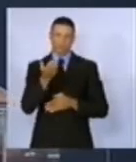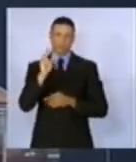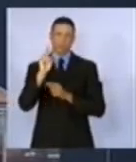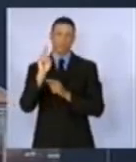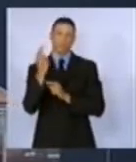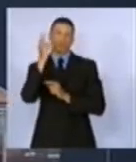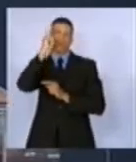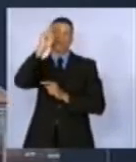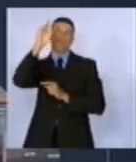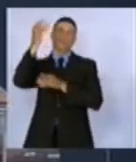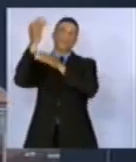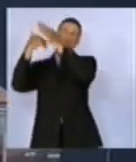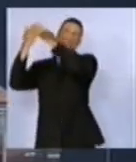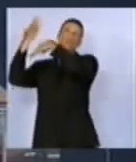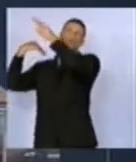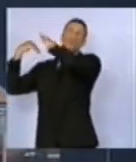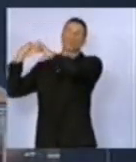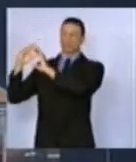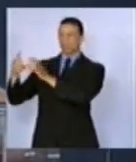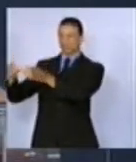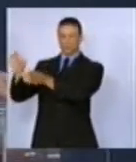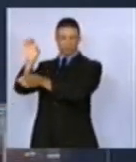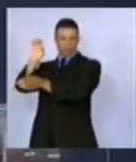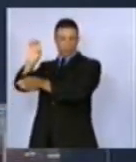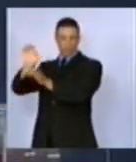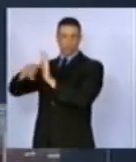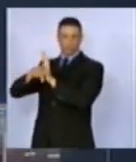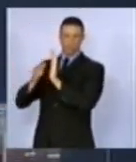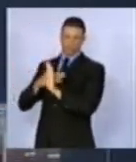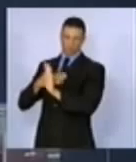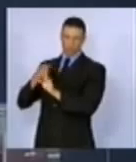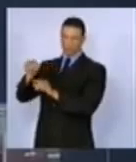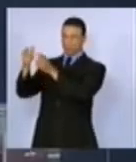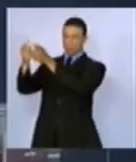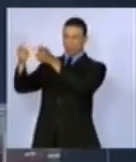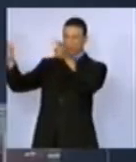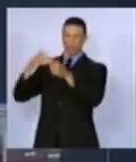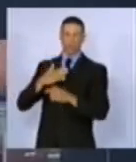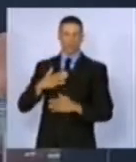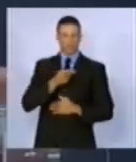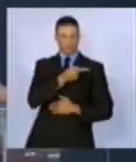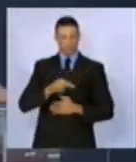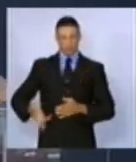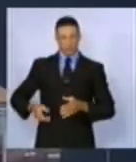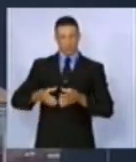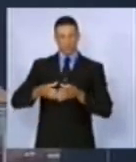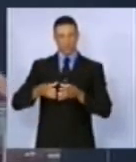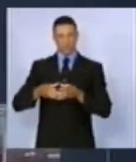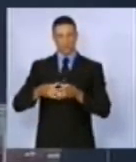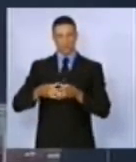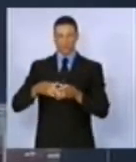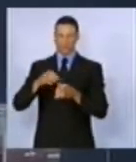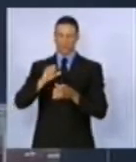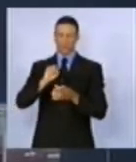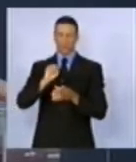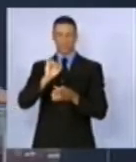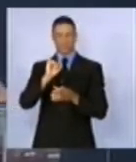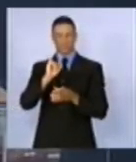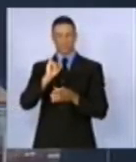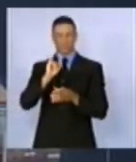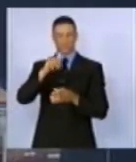do crescimento do setor no meu estado eh eu sou presidente do sifaeg do CFA açucar que representam